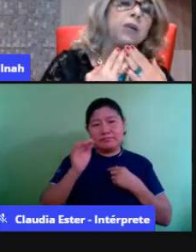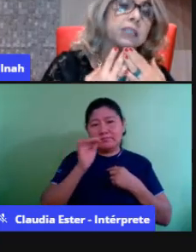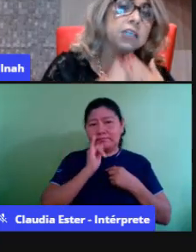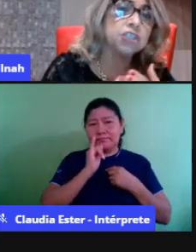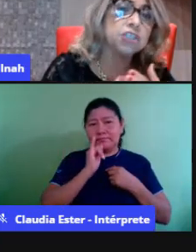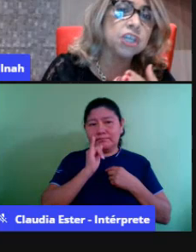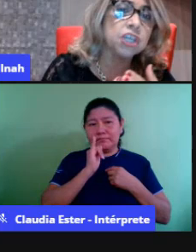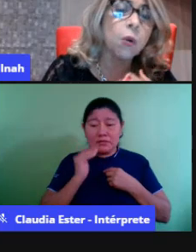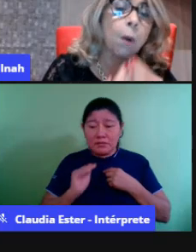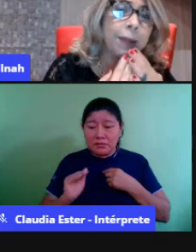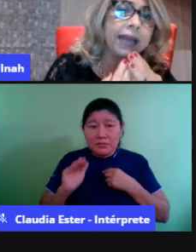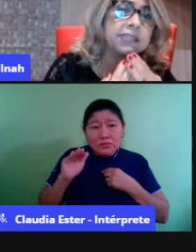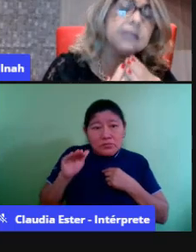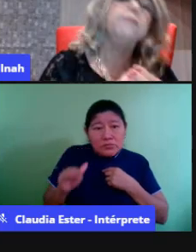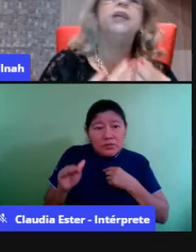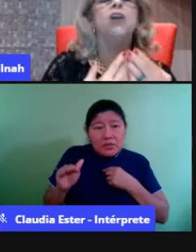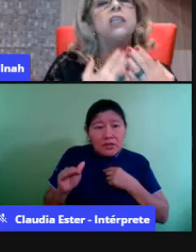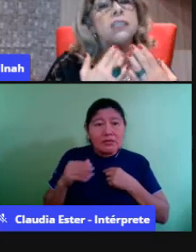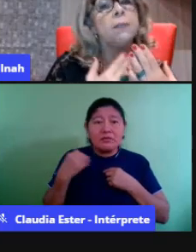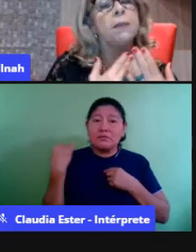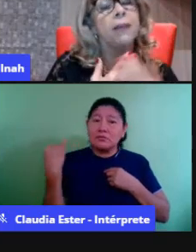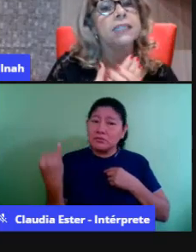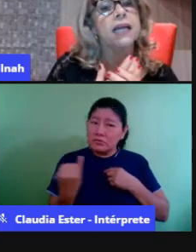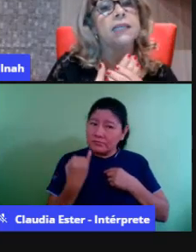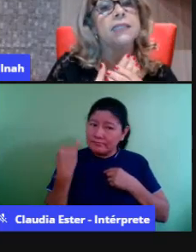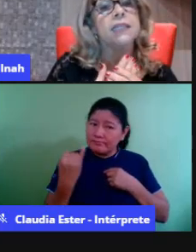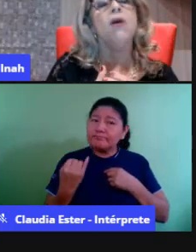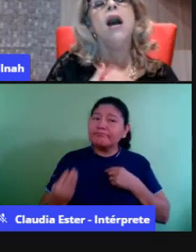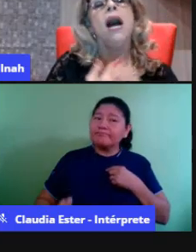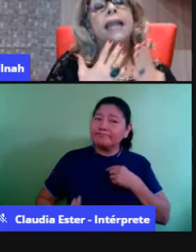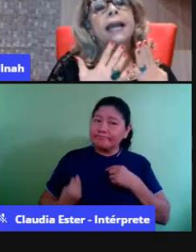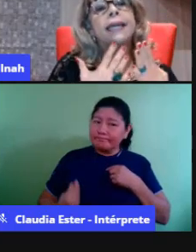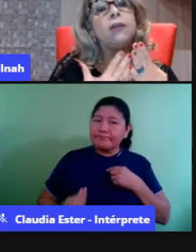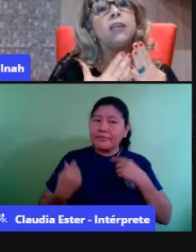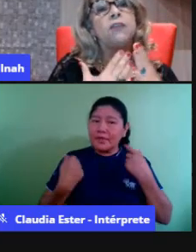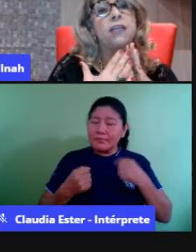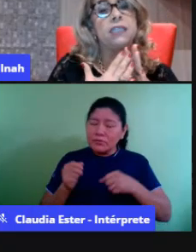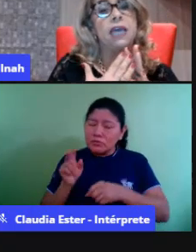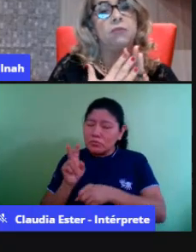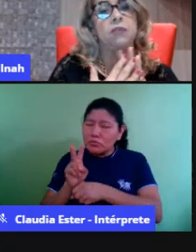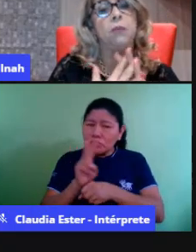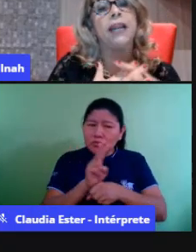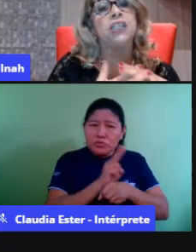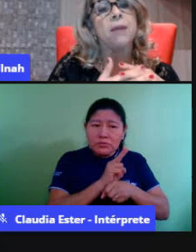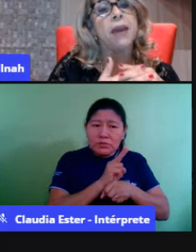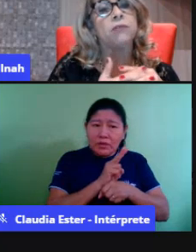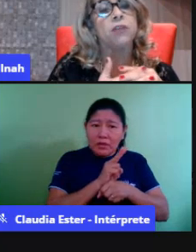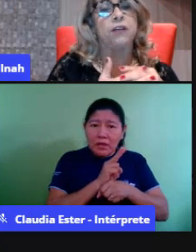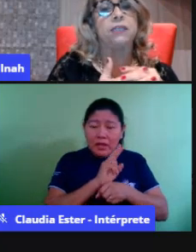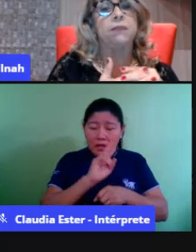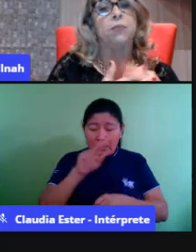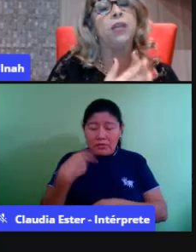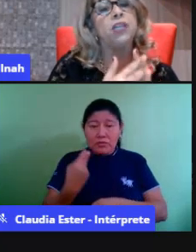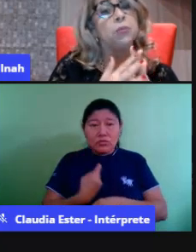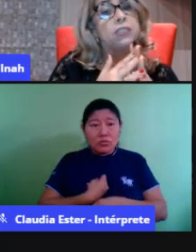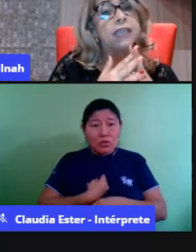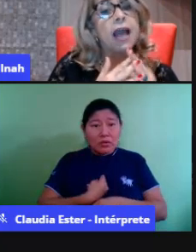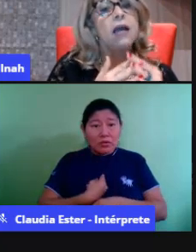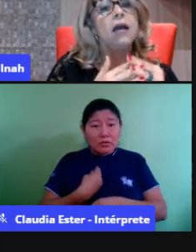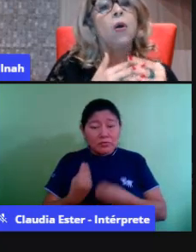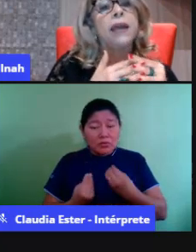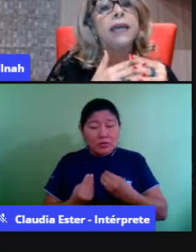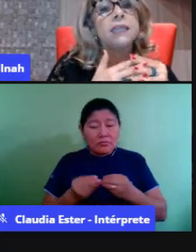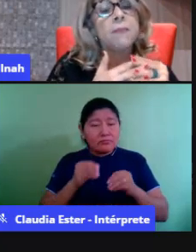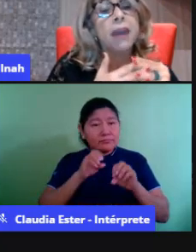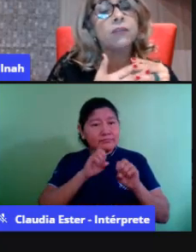são importantes, são complexas, e nós temos que prestar atenção naquilo que fazemos, no planejamento que fazemos. Por isso,